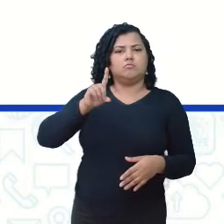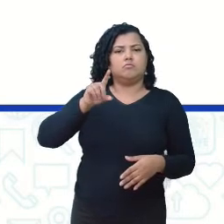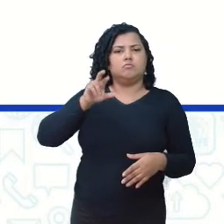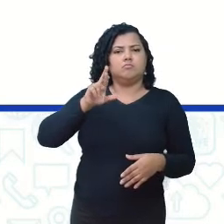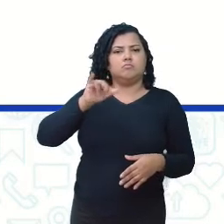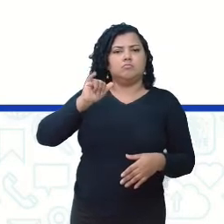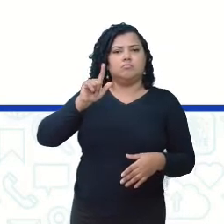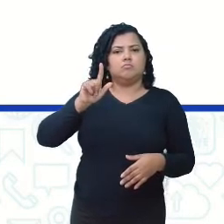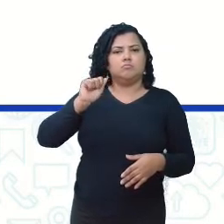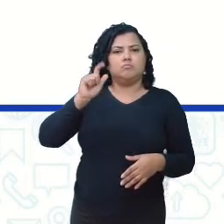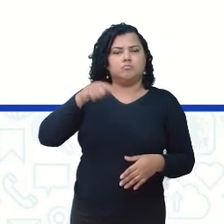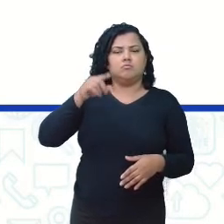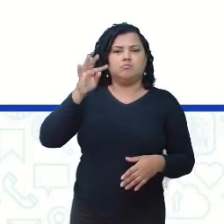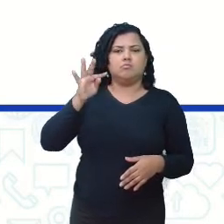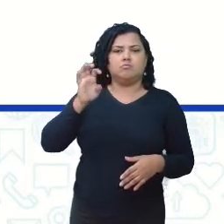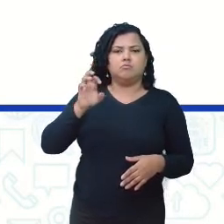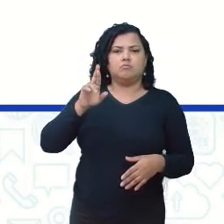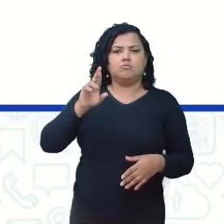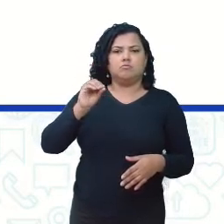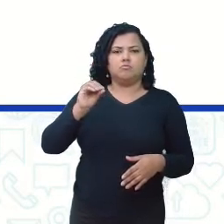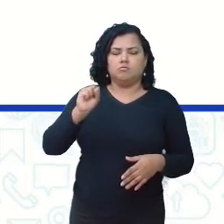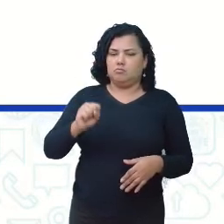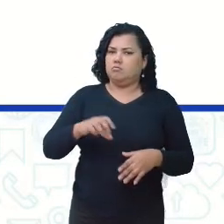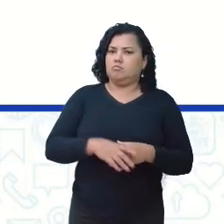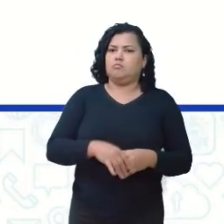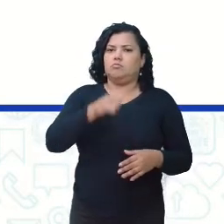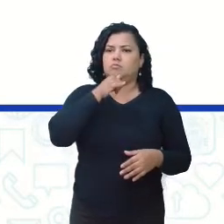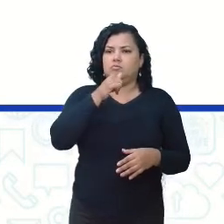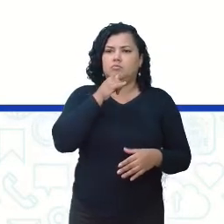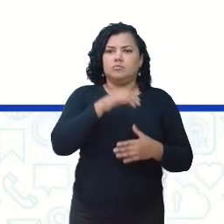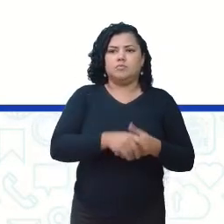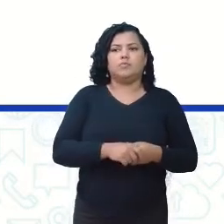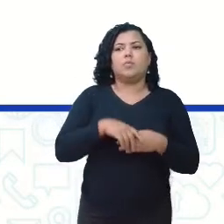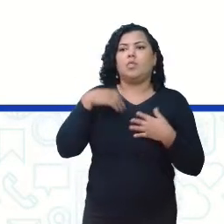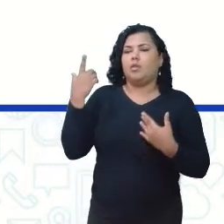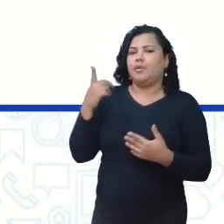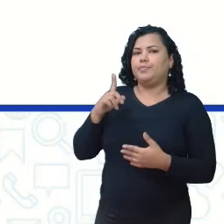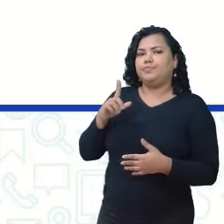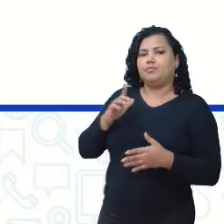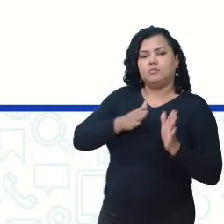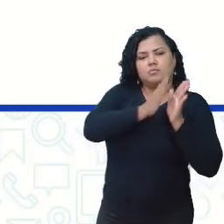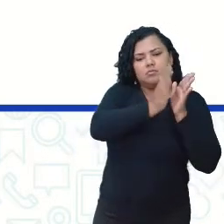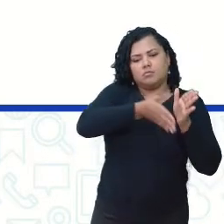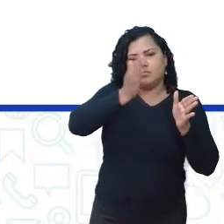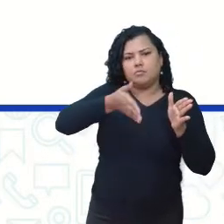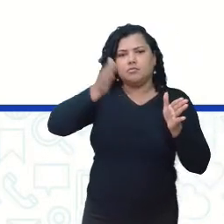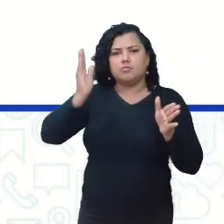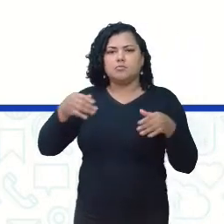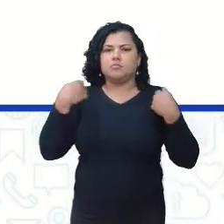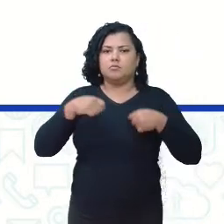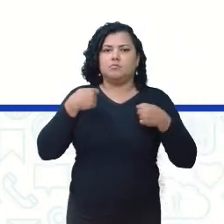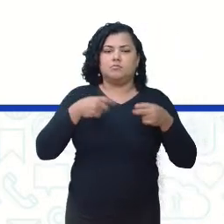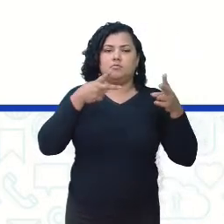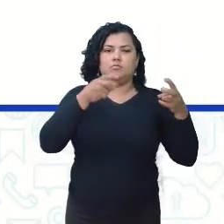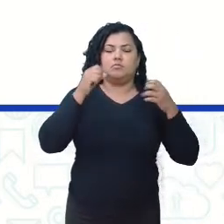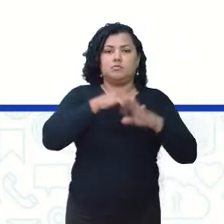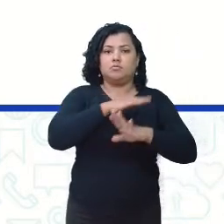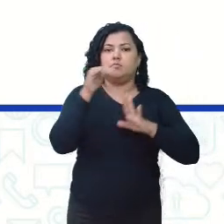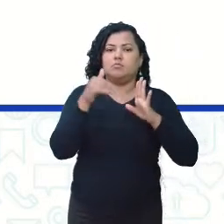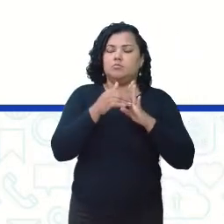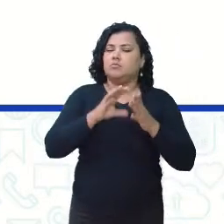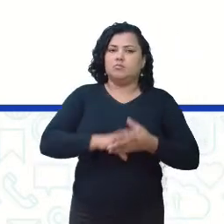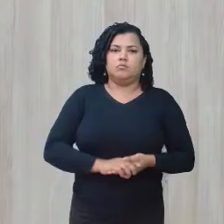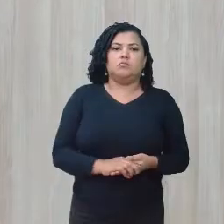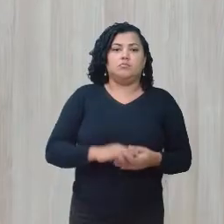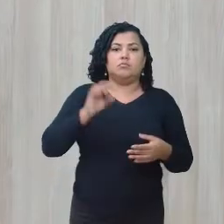os casos de lado, lado, lado, significa que eu não preciso observar todos os lados e todos os ângulos, eu preciso observar